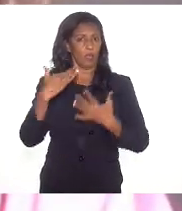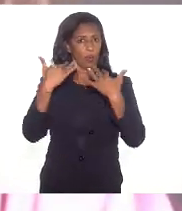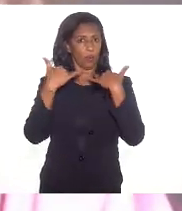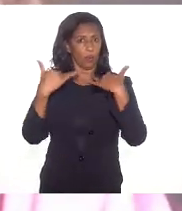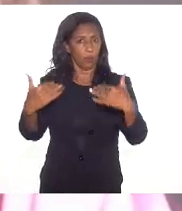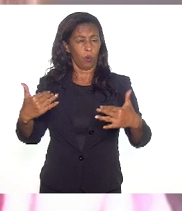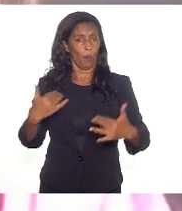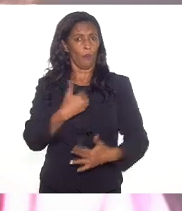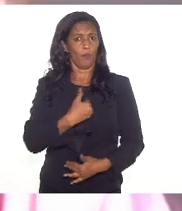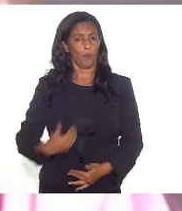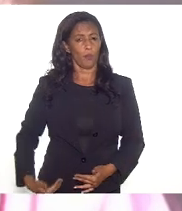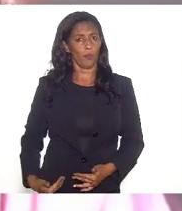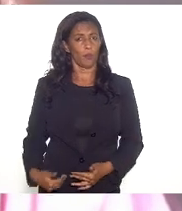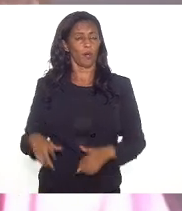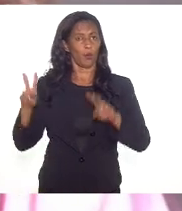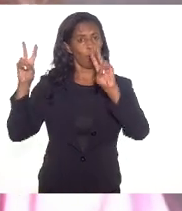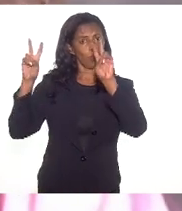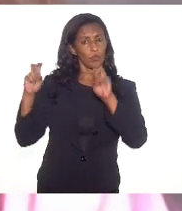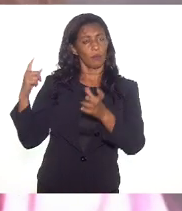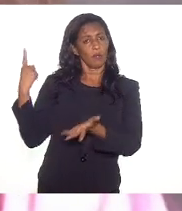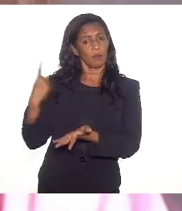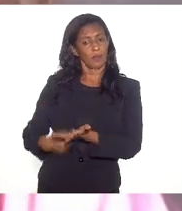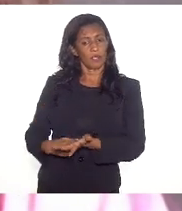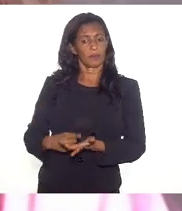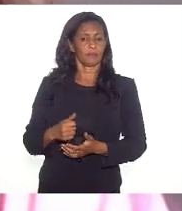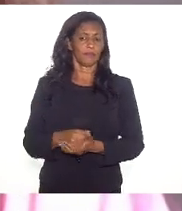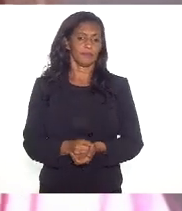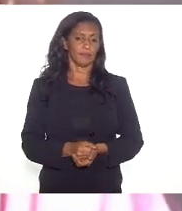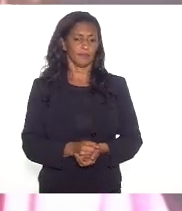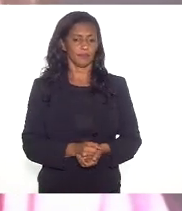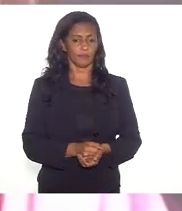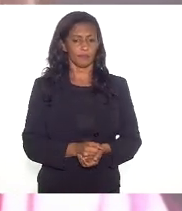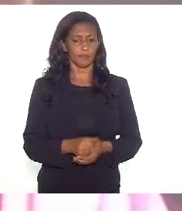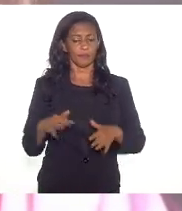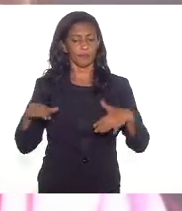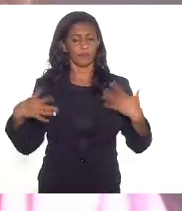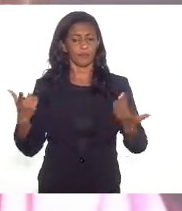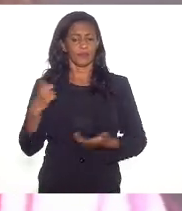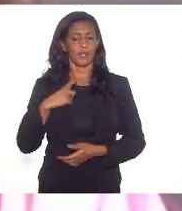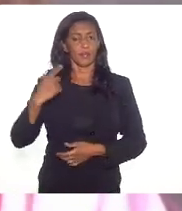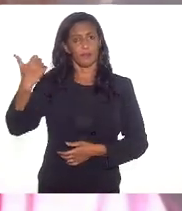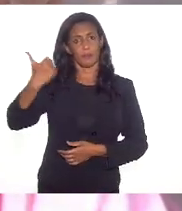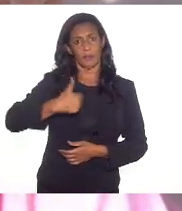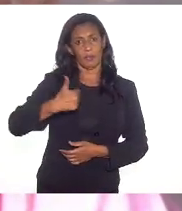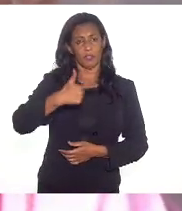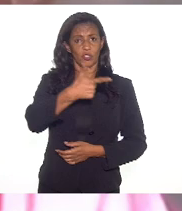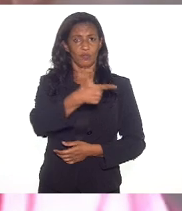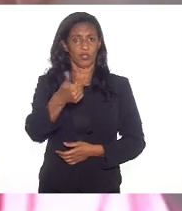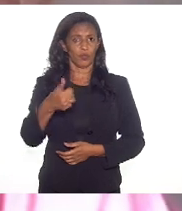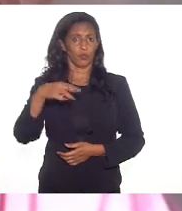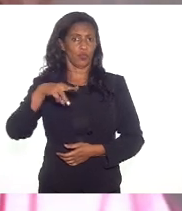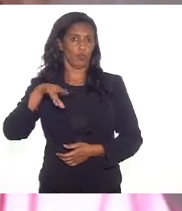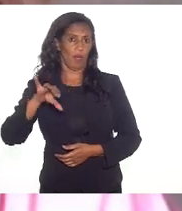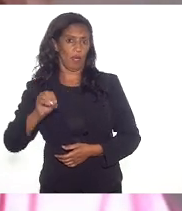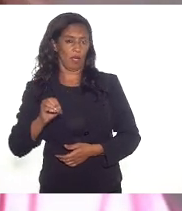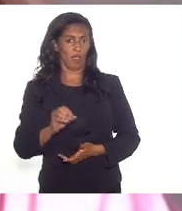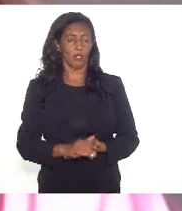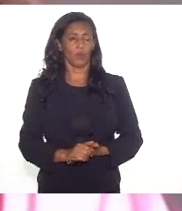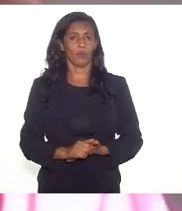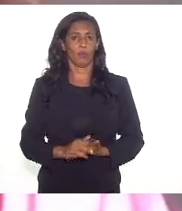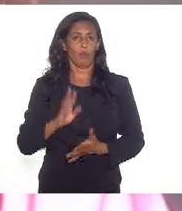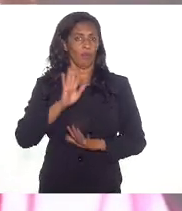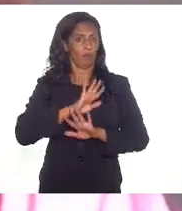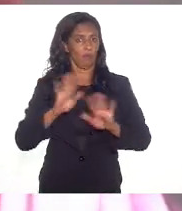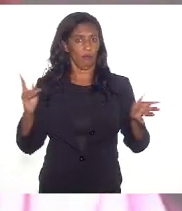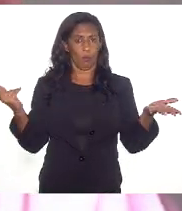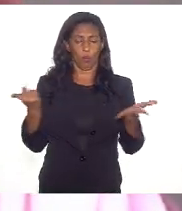pública com o tema já em marcação. A gente teria primeiramente no dia 21 de maio, não pôde